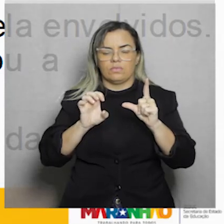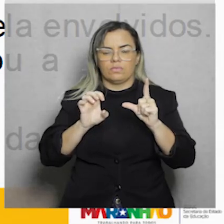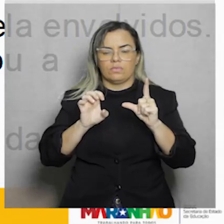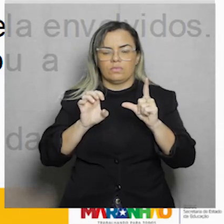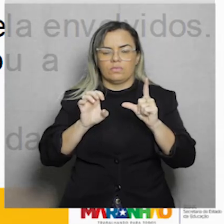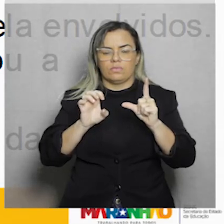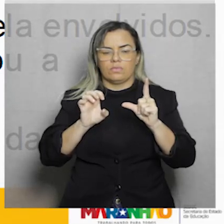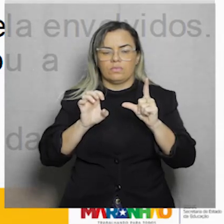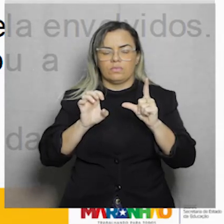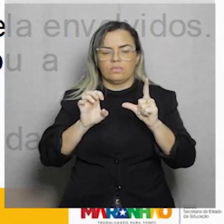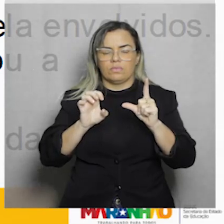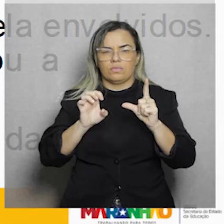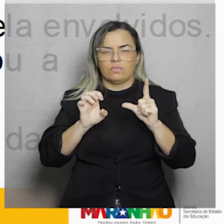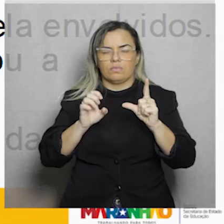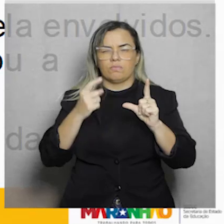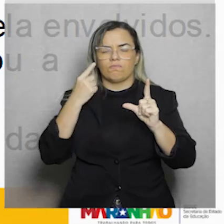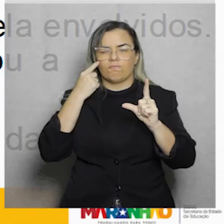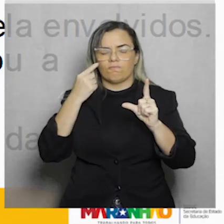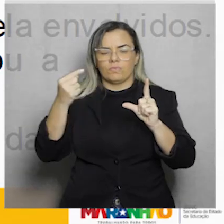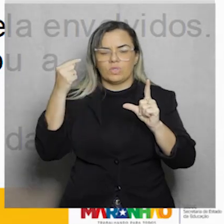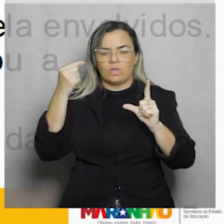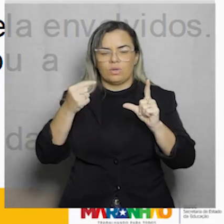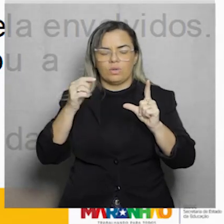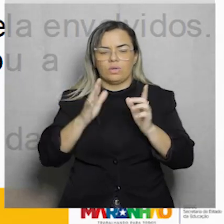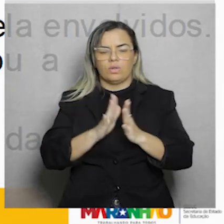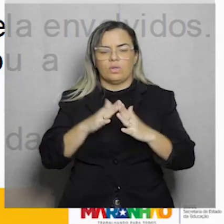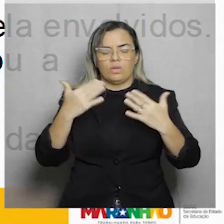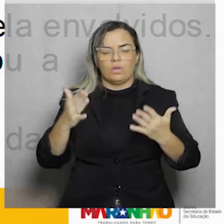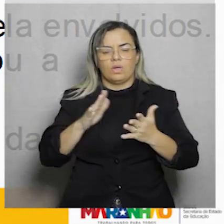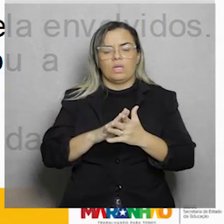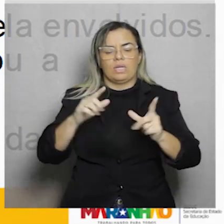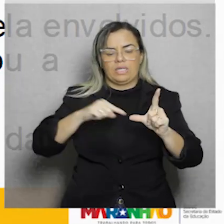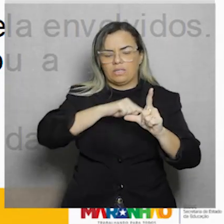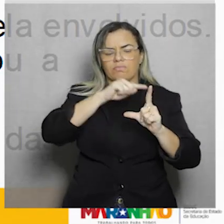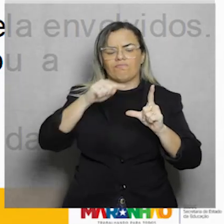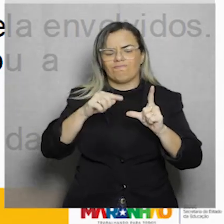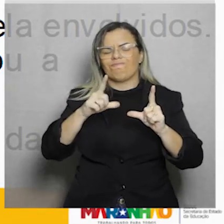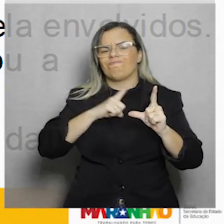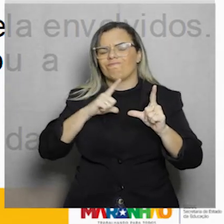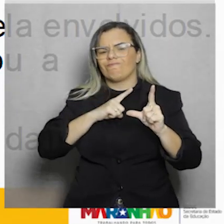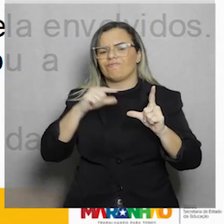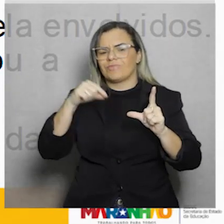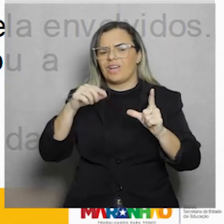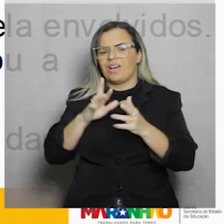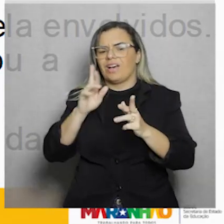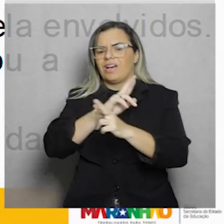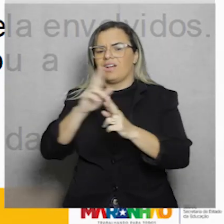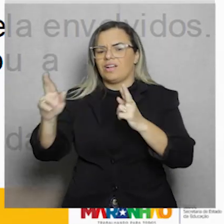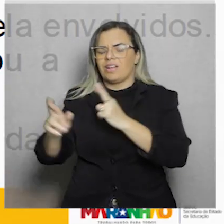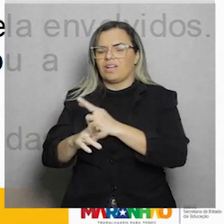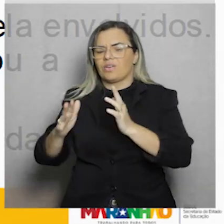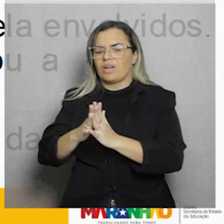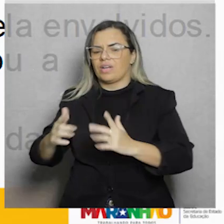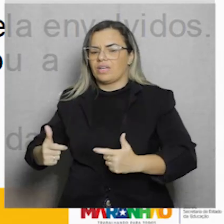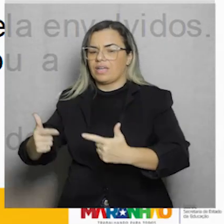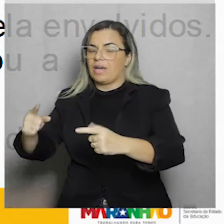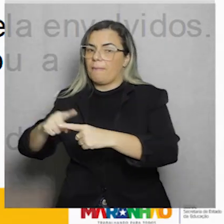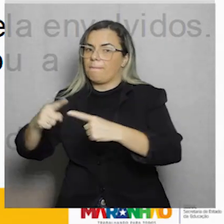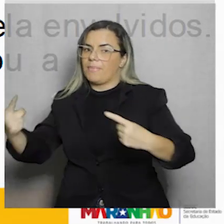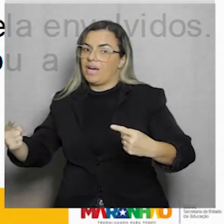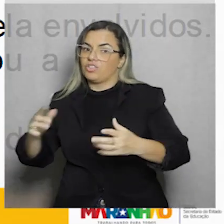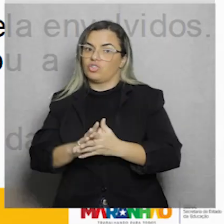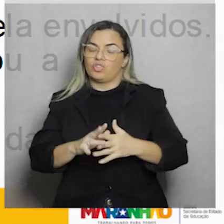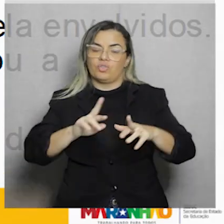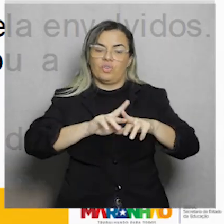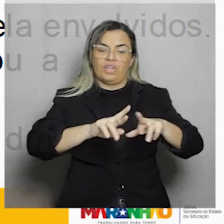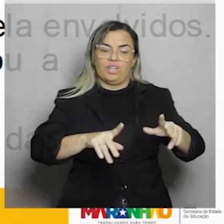relações internacionais. Repare que alguns comandos têm a ver com a guerra, mas não tem a ver com o texto. Muito